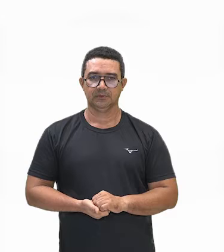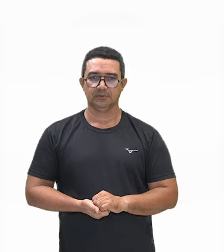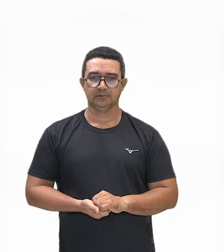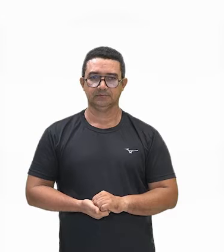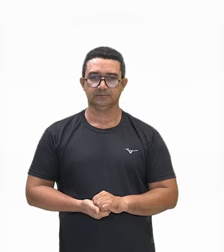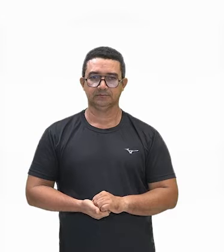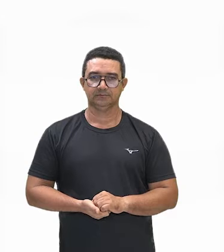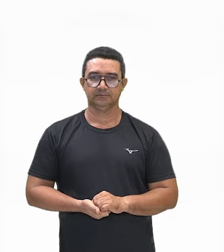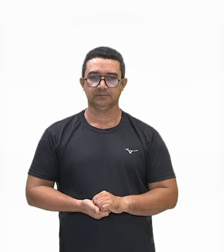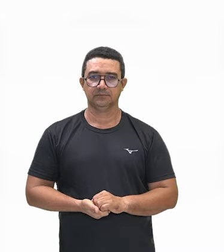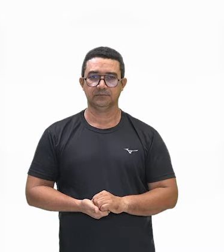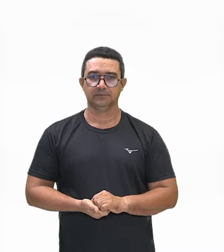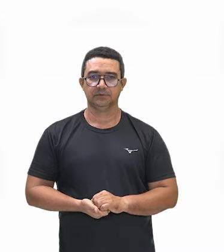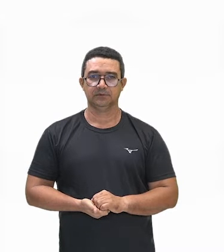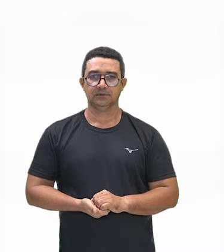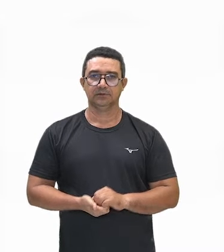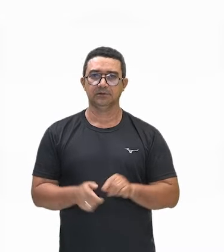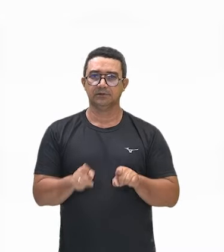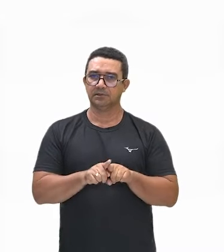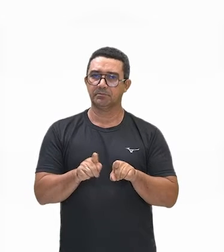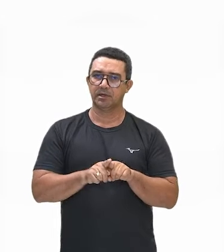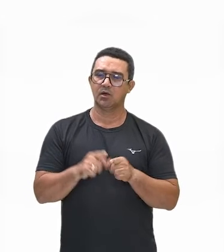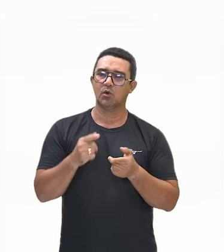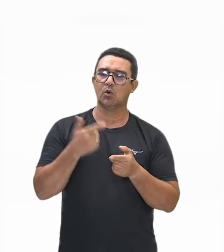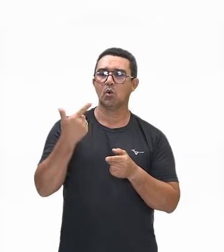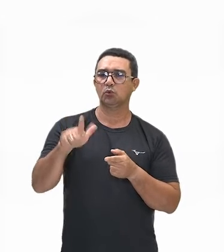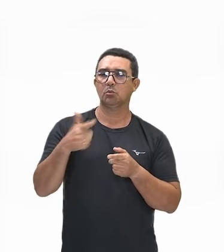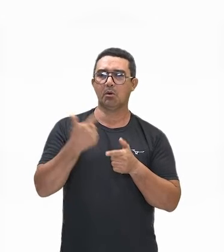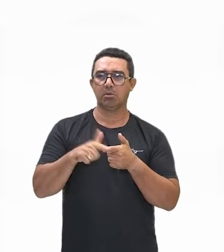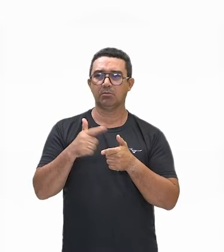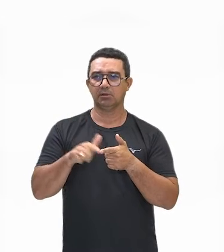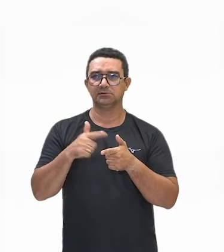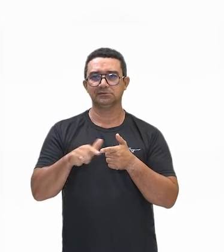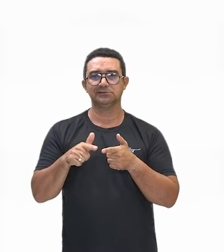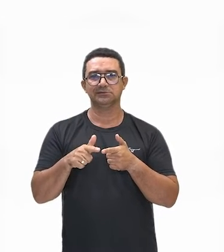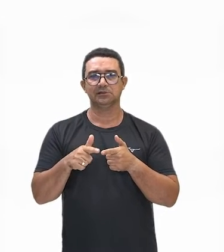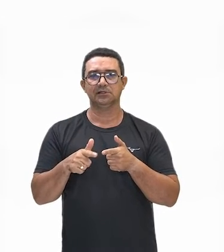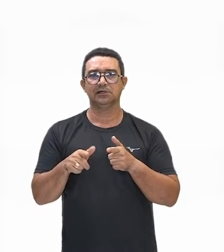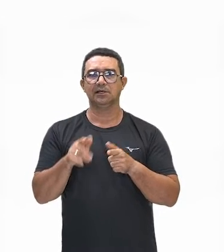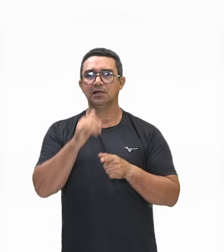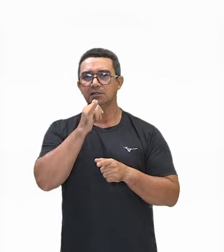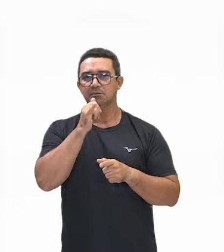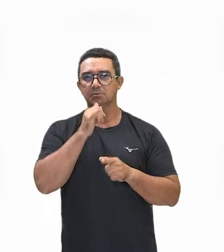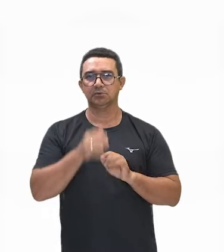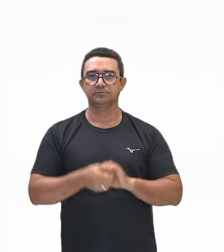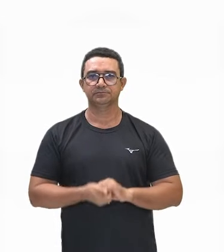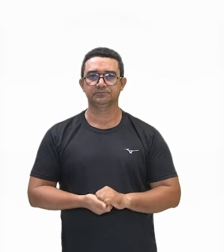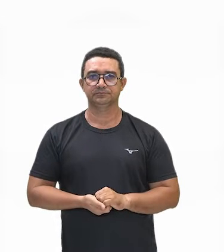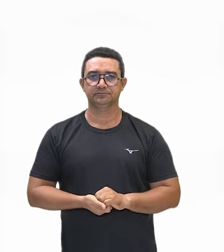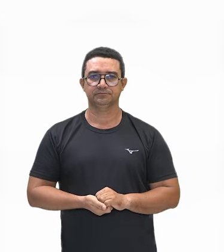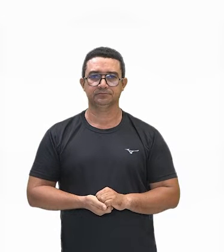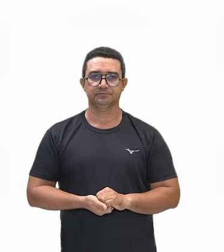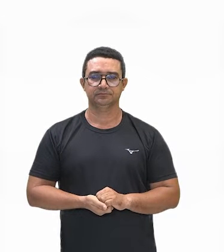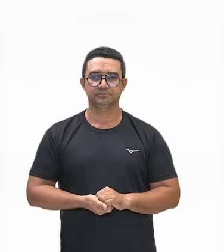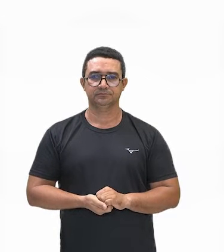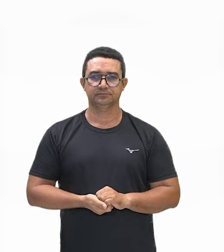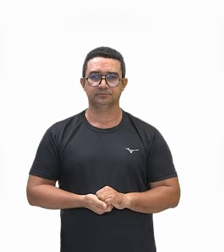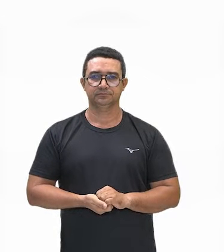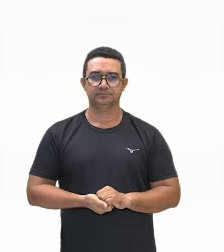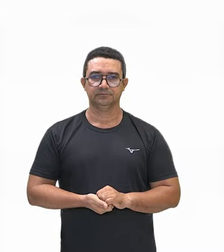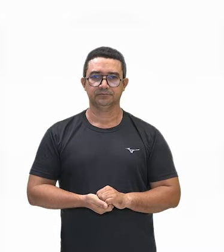tá? Pulmonary embolism, né, que é embolismo pulmonar, que é